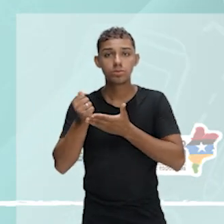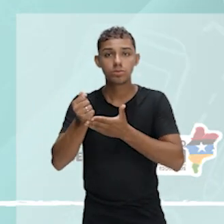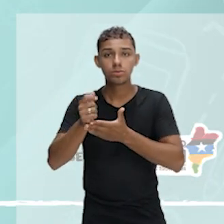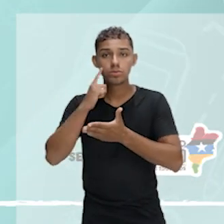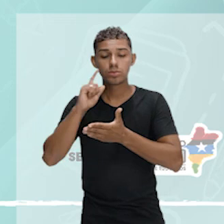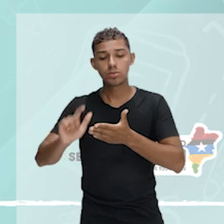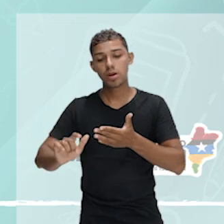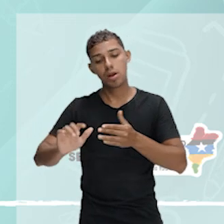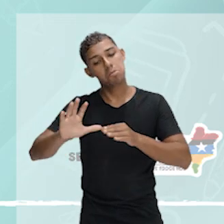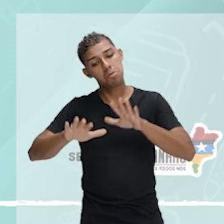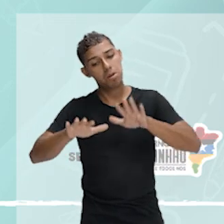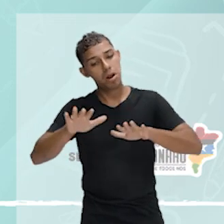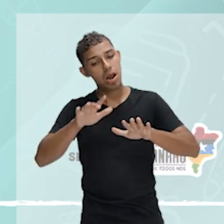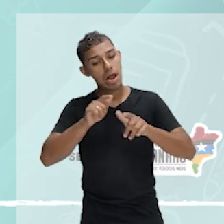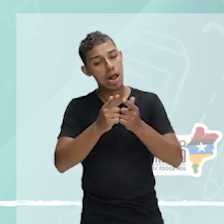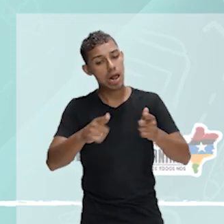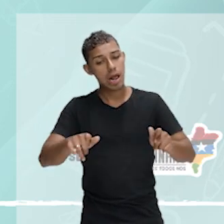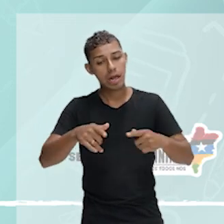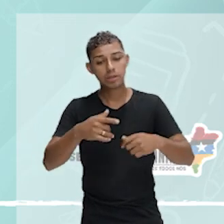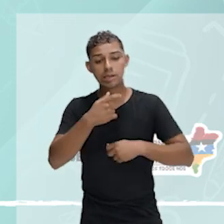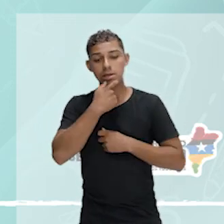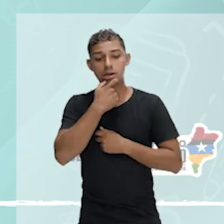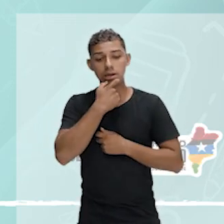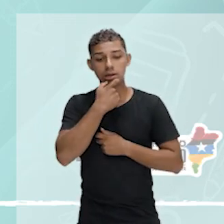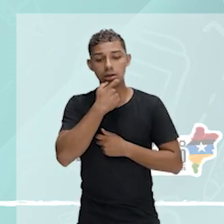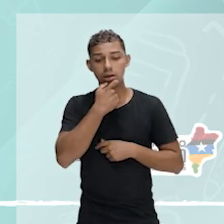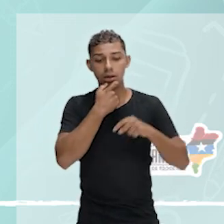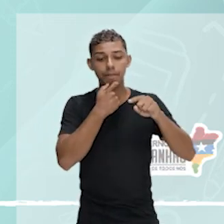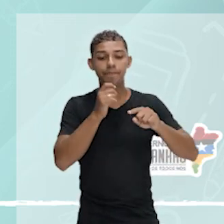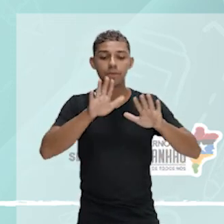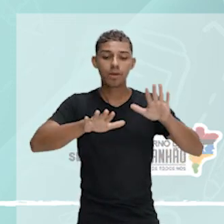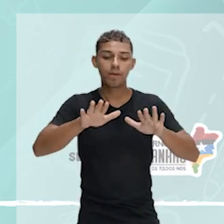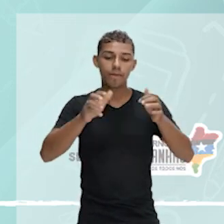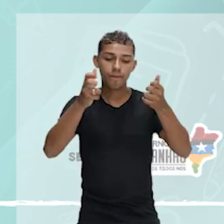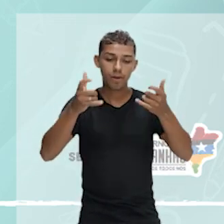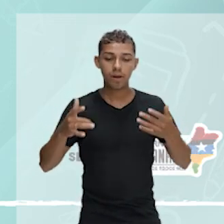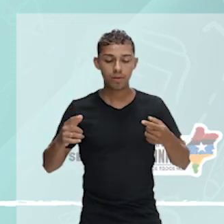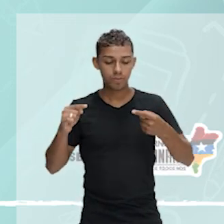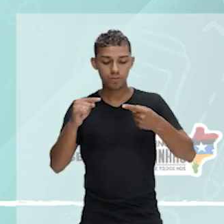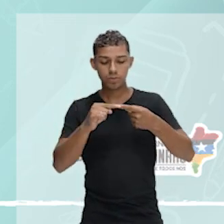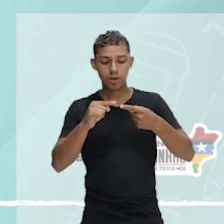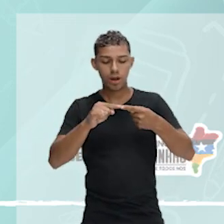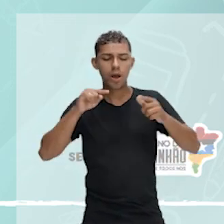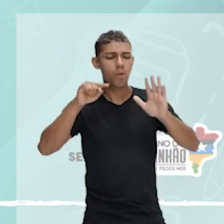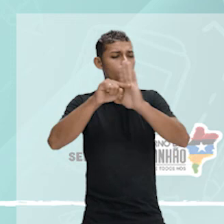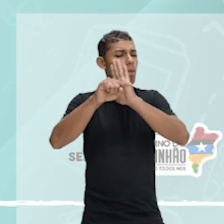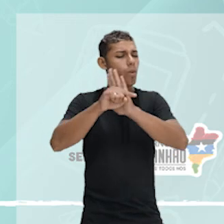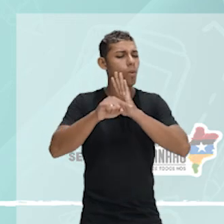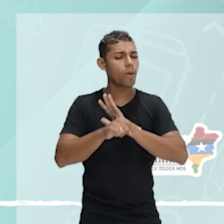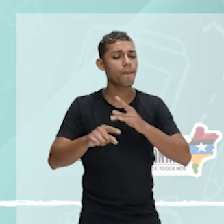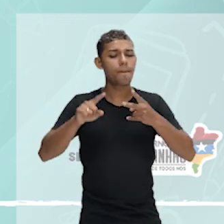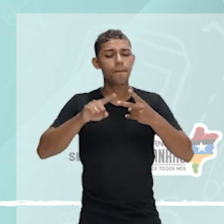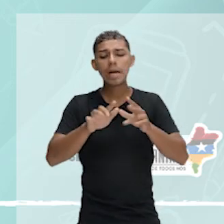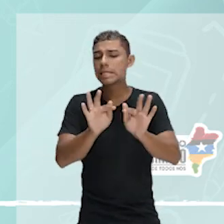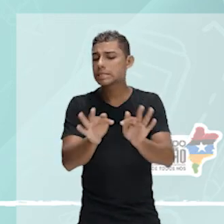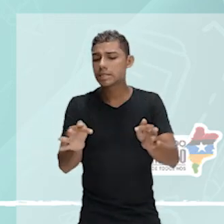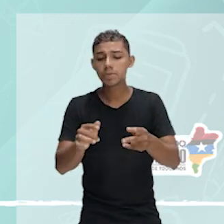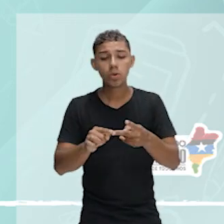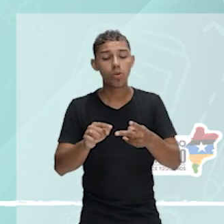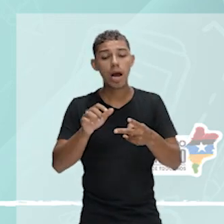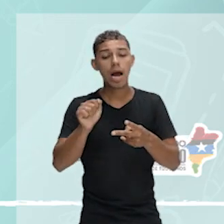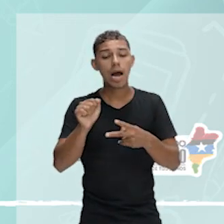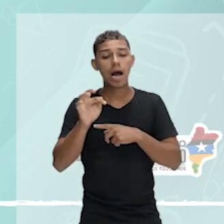língua inglesa, essencial quando se fala de formas afirmativas e interrogativas nas modalidades simples,